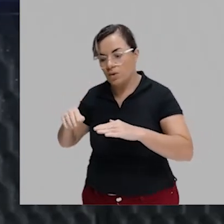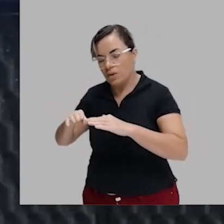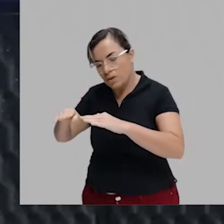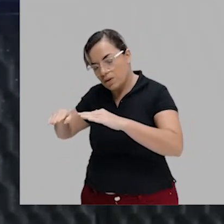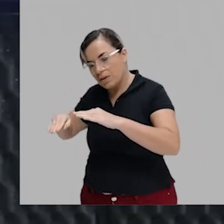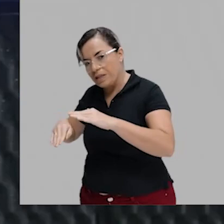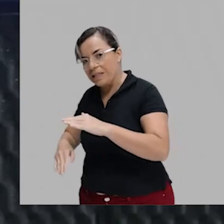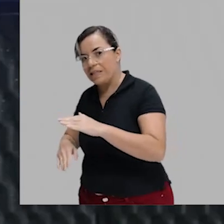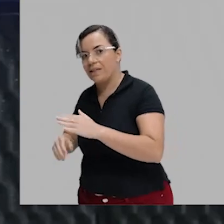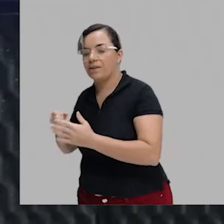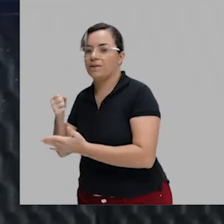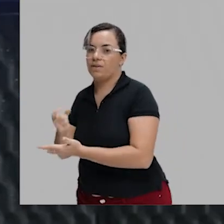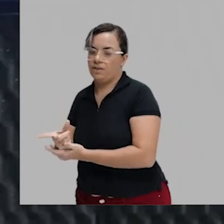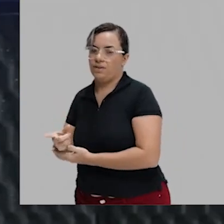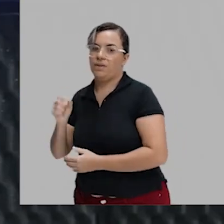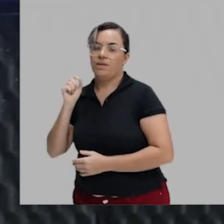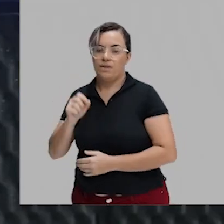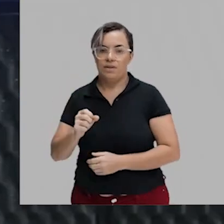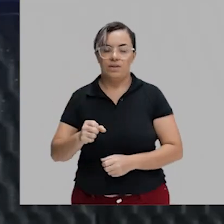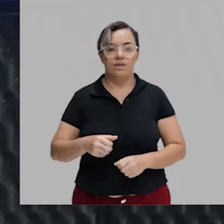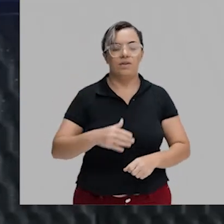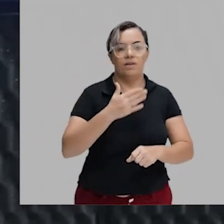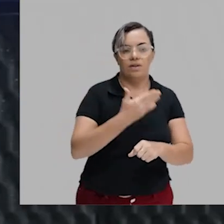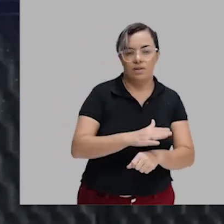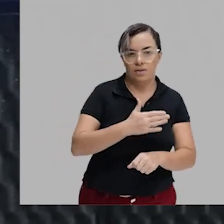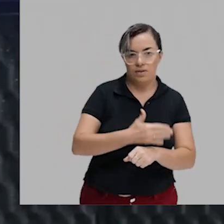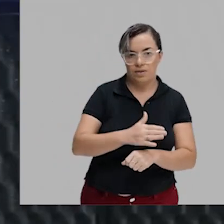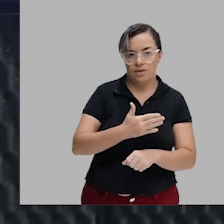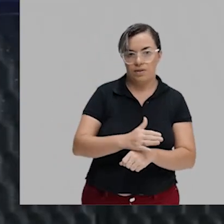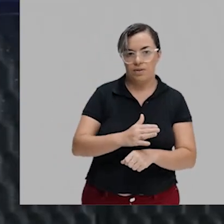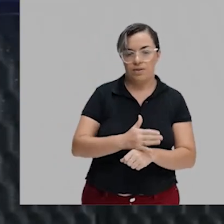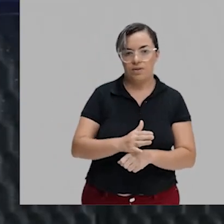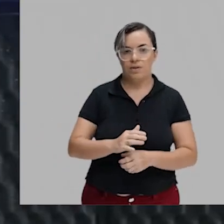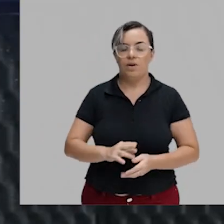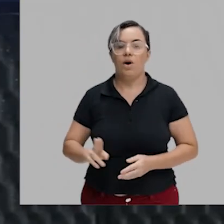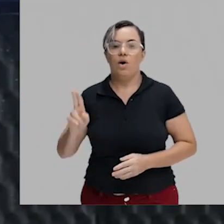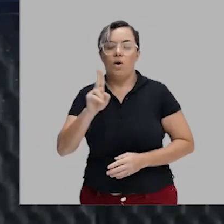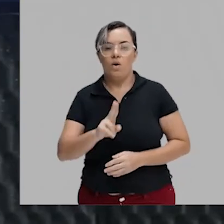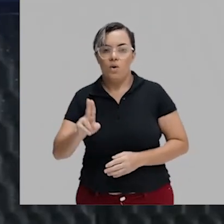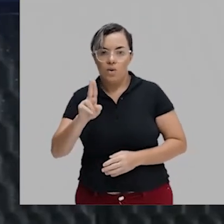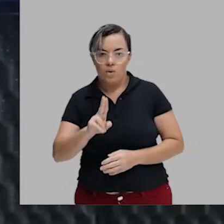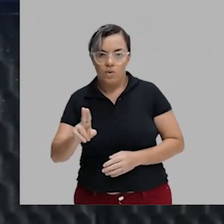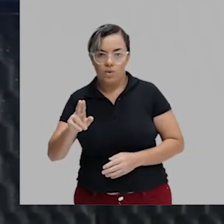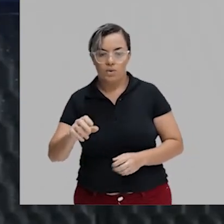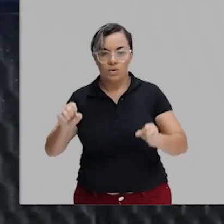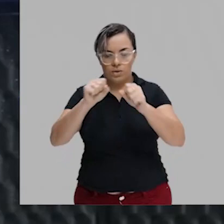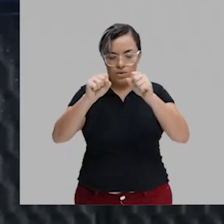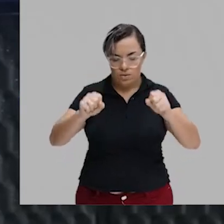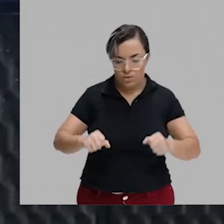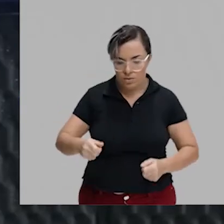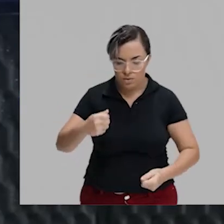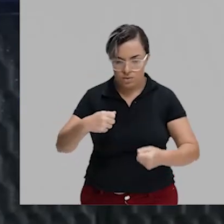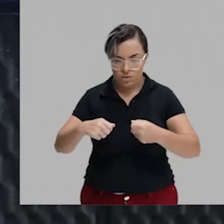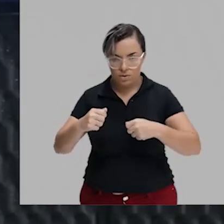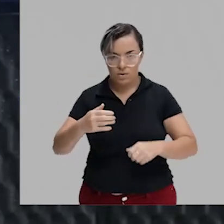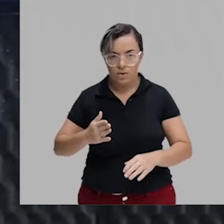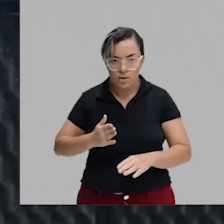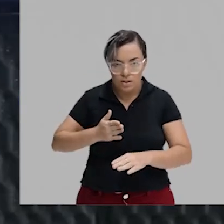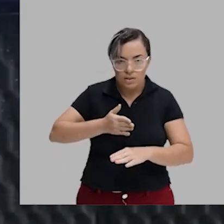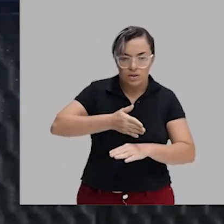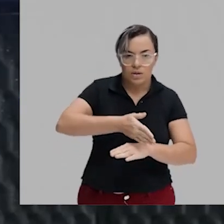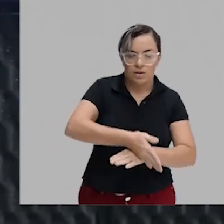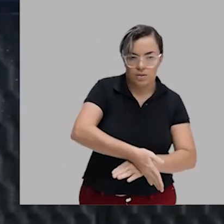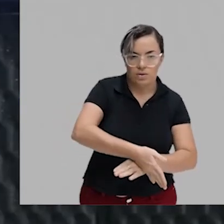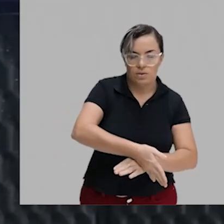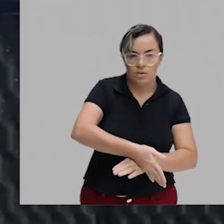em prática duas outras medidas econômicas. Ou seja, a intervenção